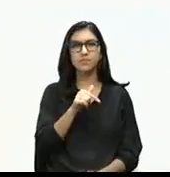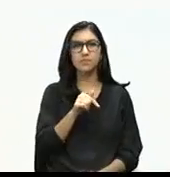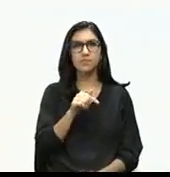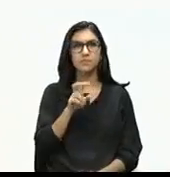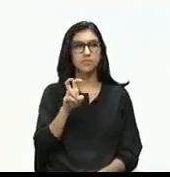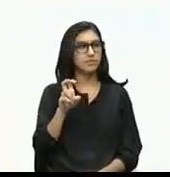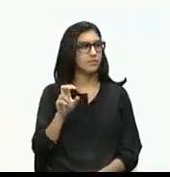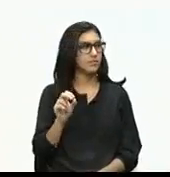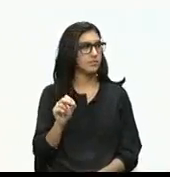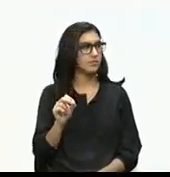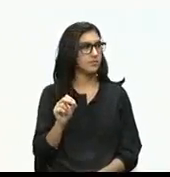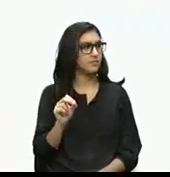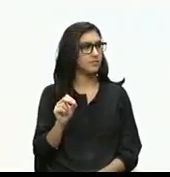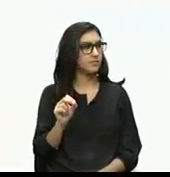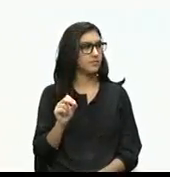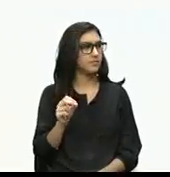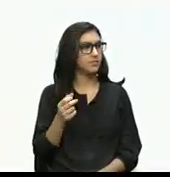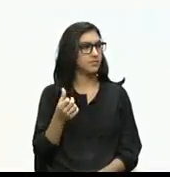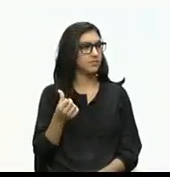750,